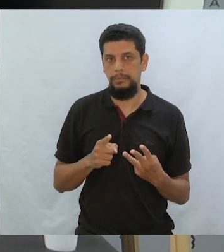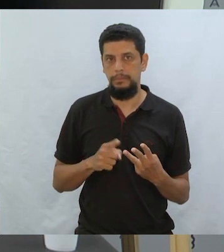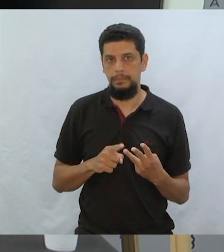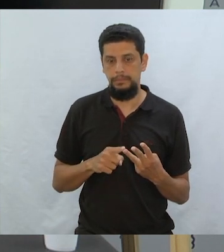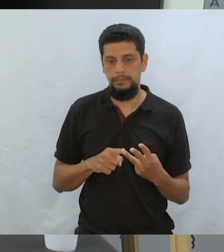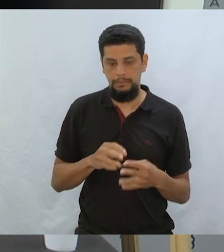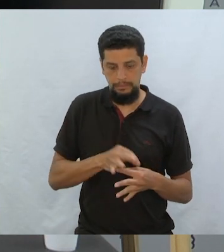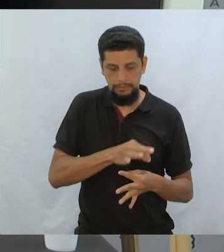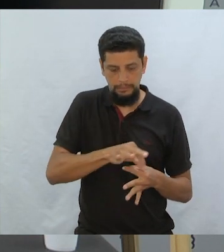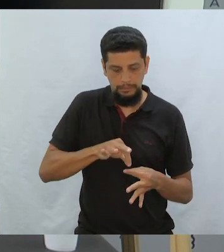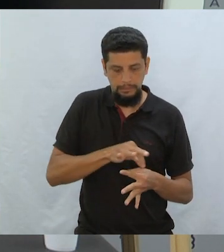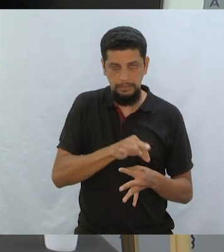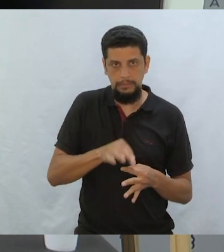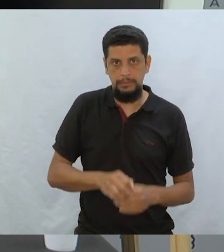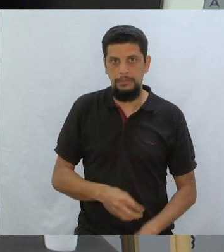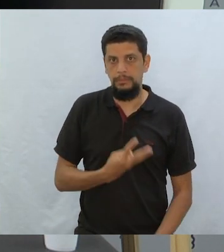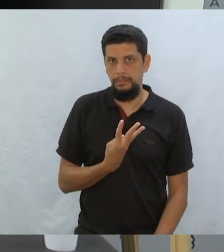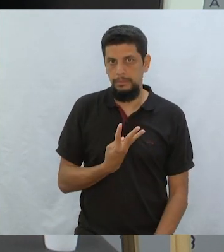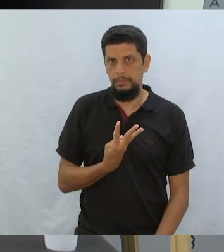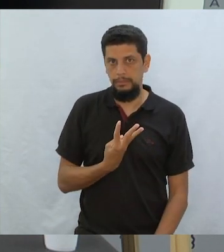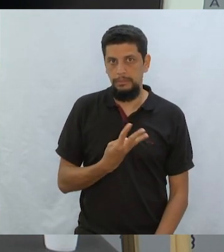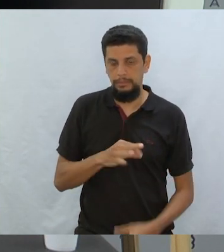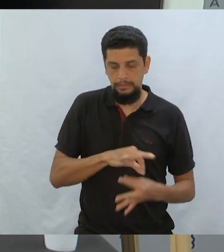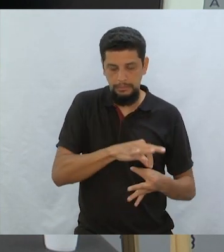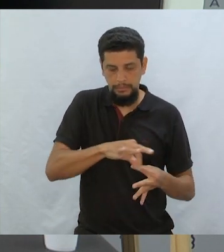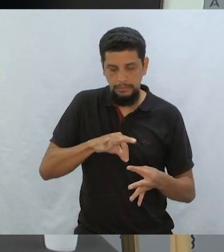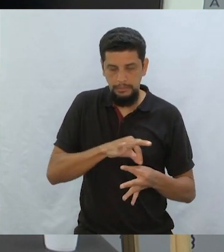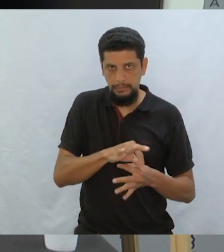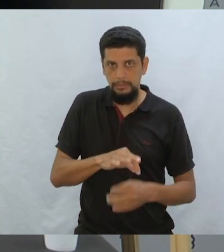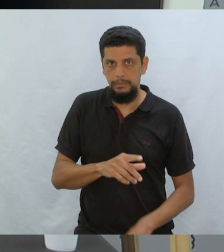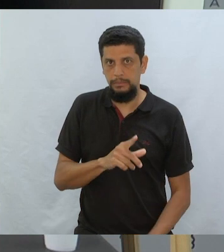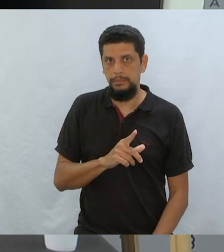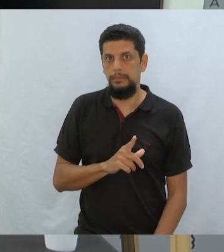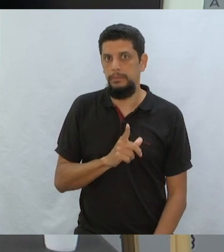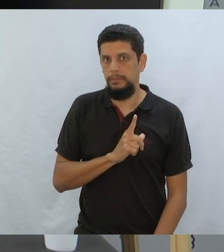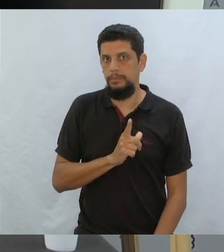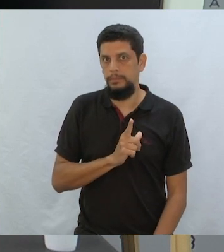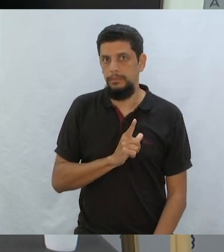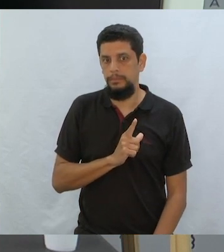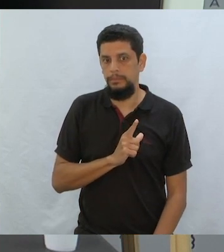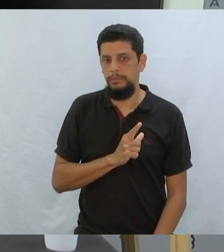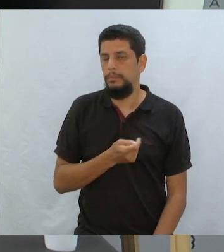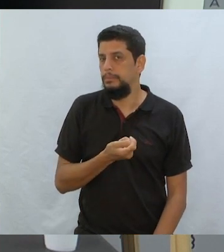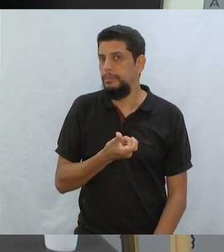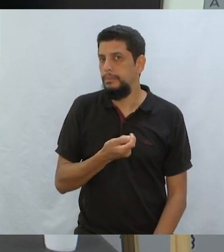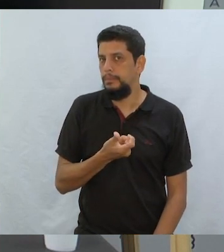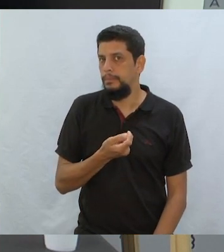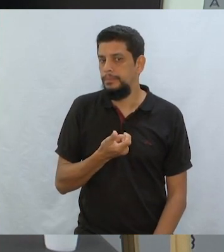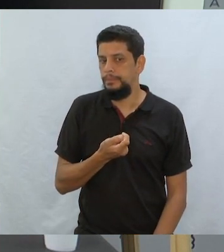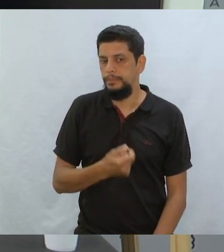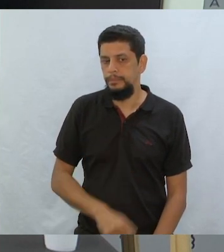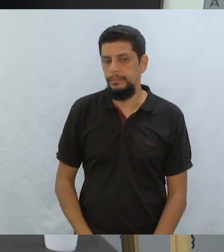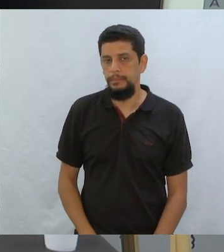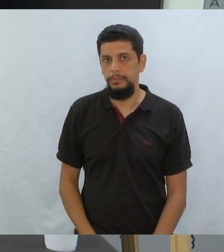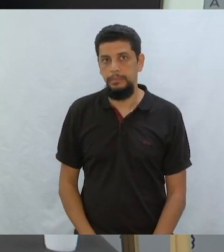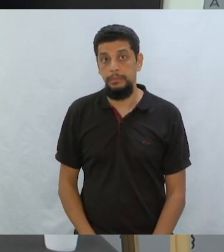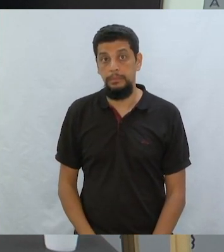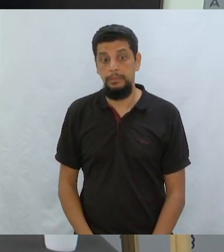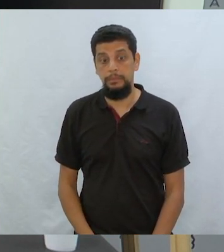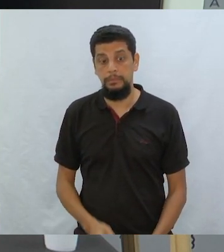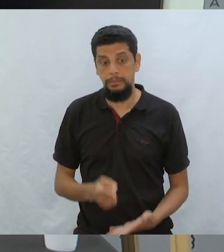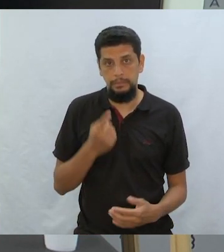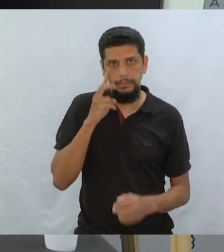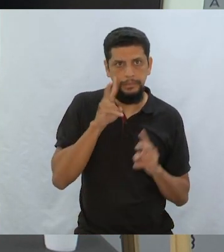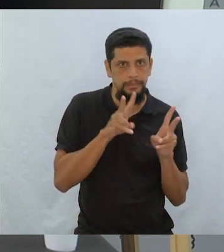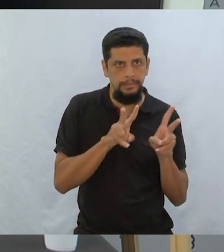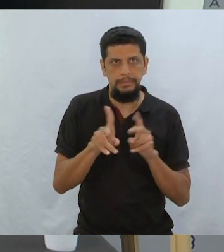2, 3. 3 morangos na cesta número 2. Poucos morangos. E aqui na cesta número